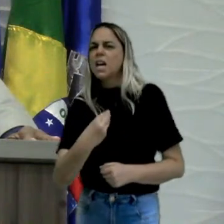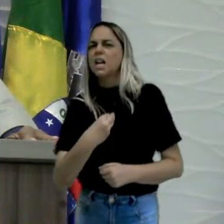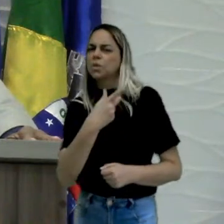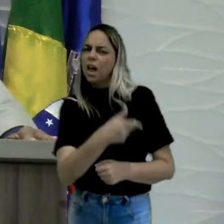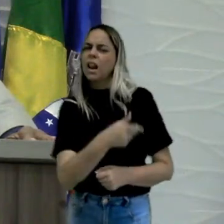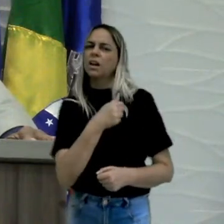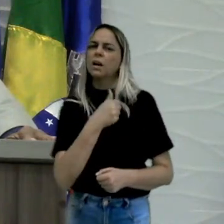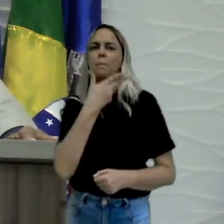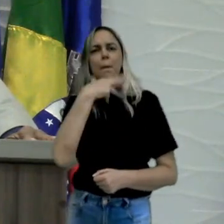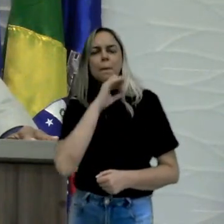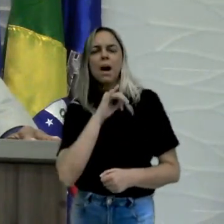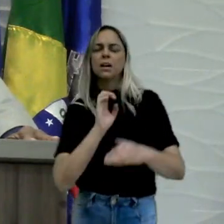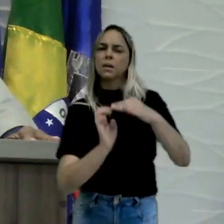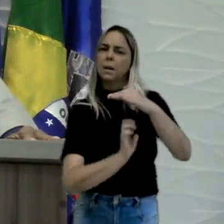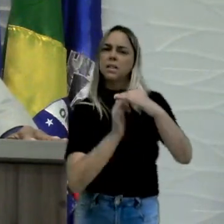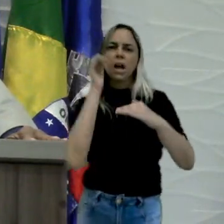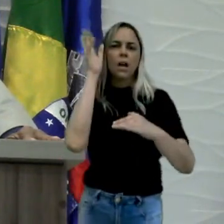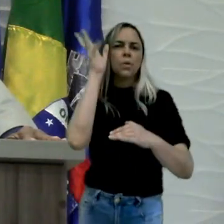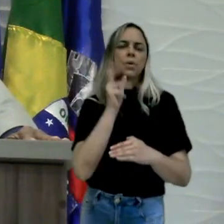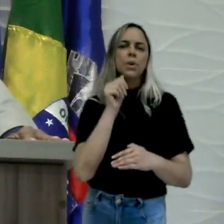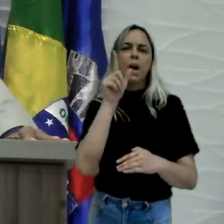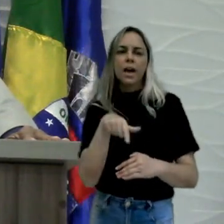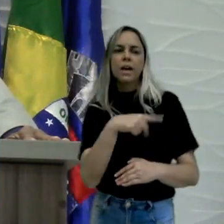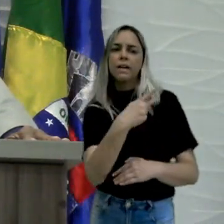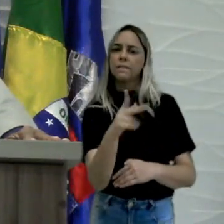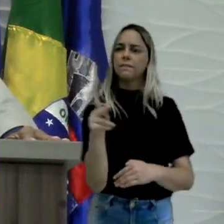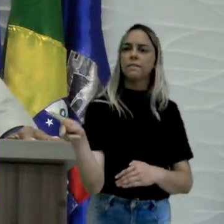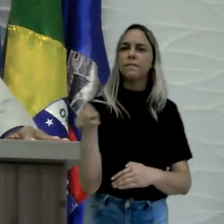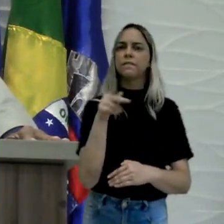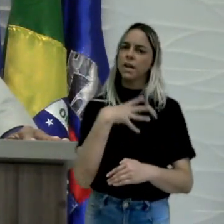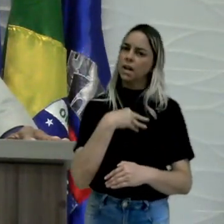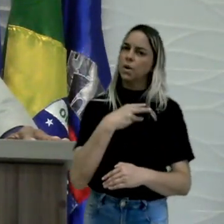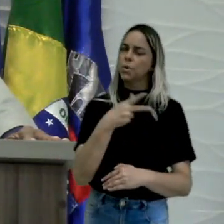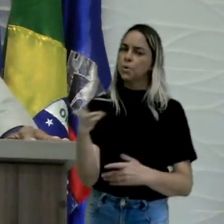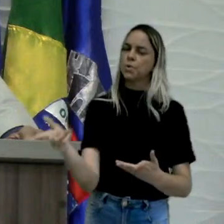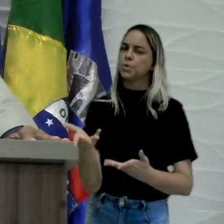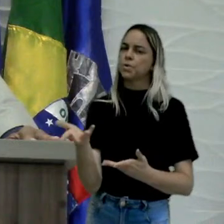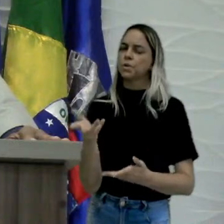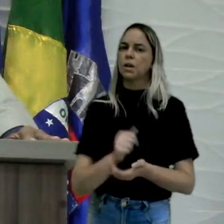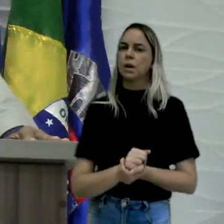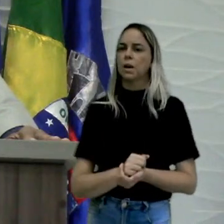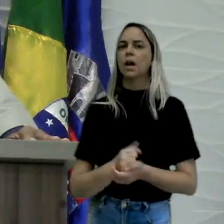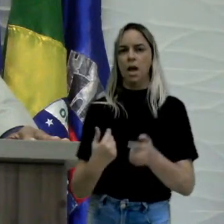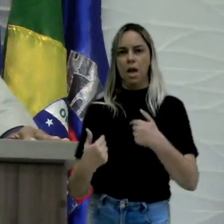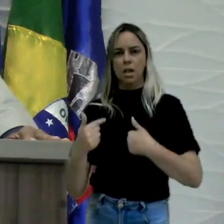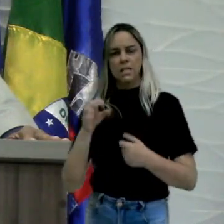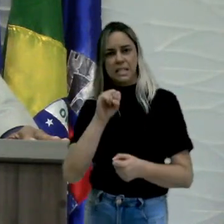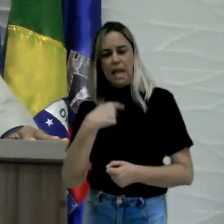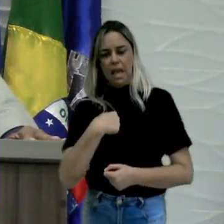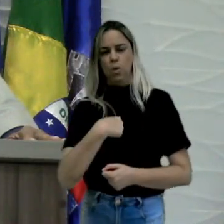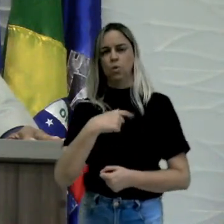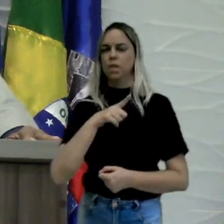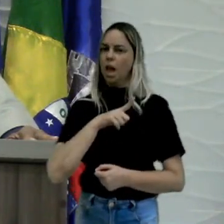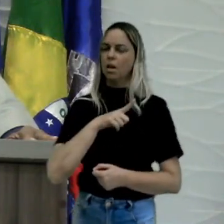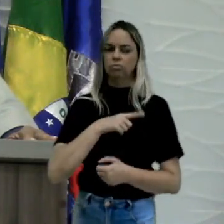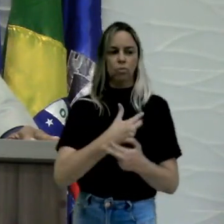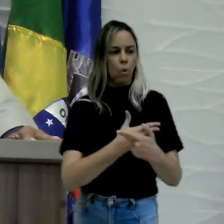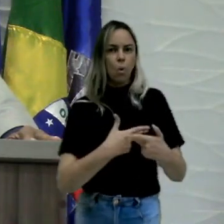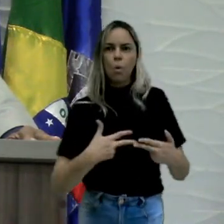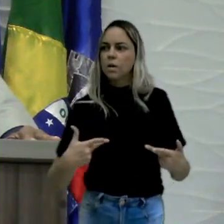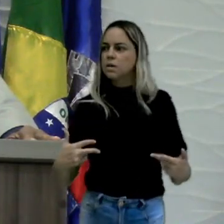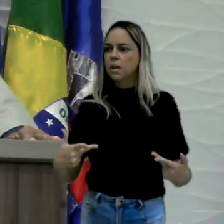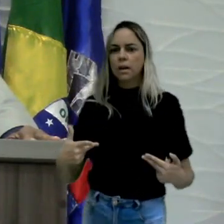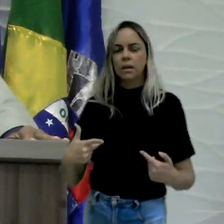são dos meus dois filhos. São dos meus filhos também. Tá entendendo? Então é o seguinte, se eu acabar, eu estou acabando com o que é